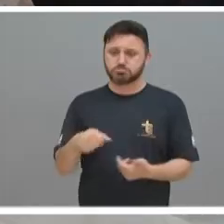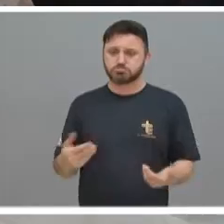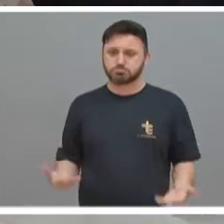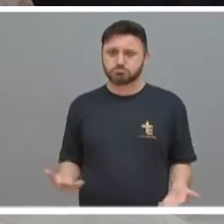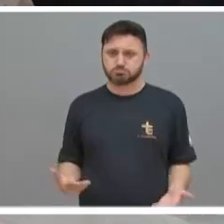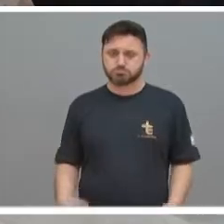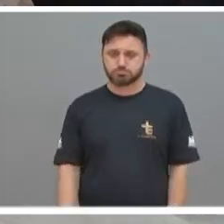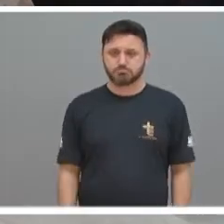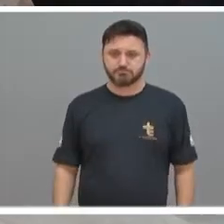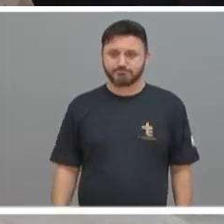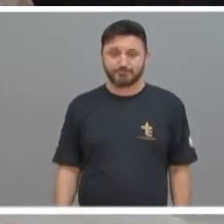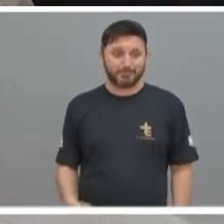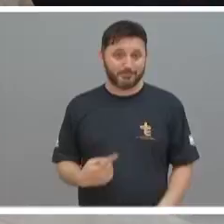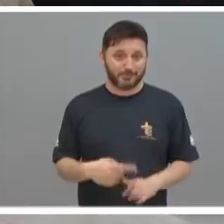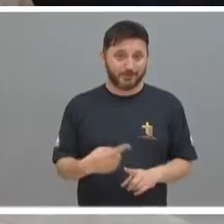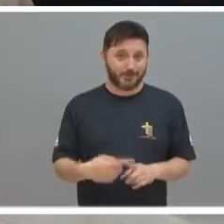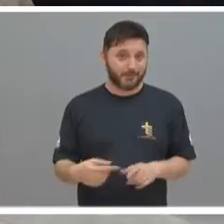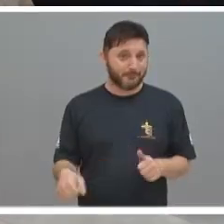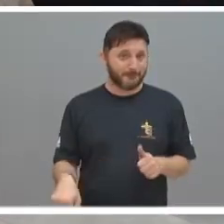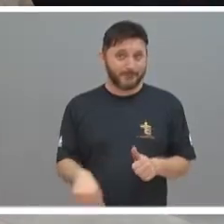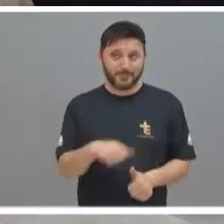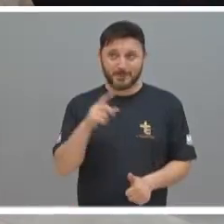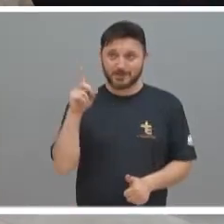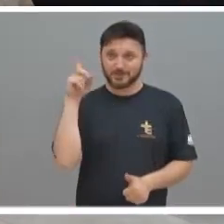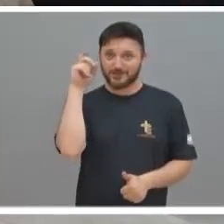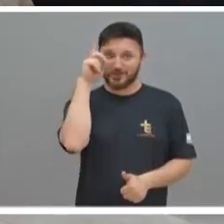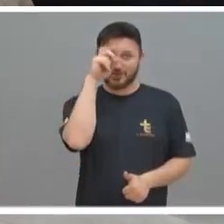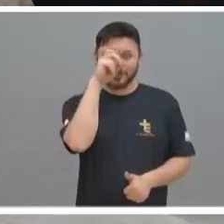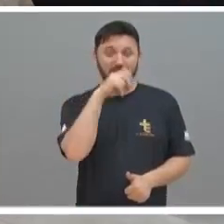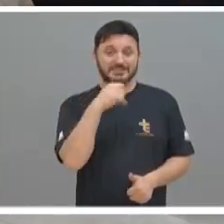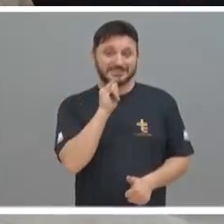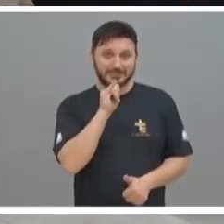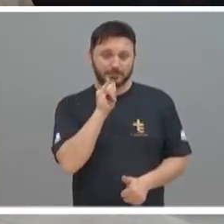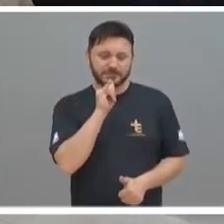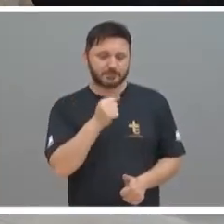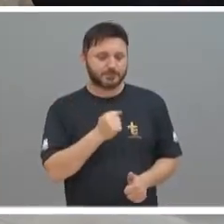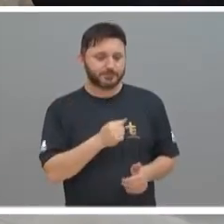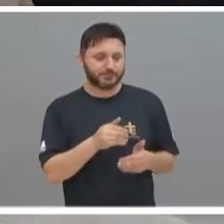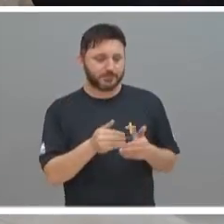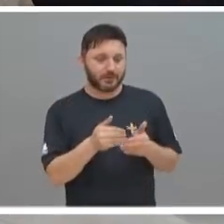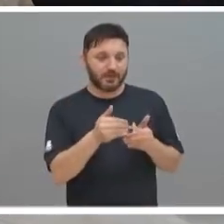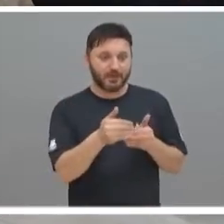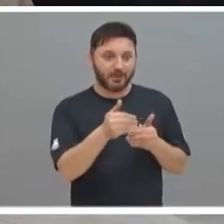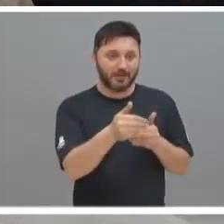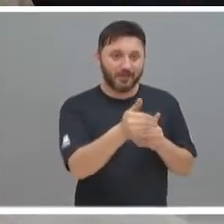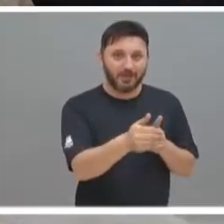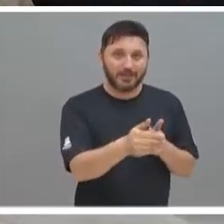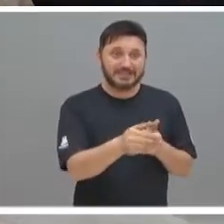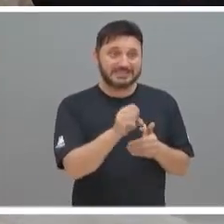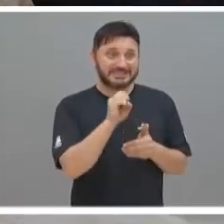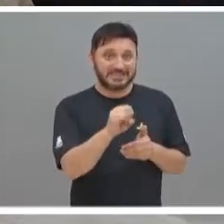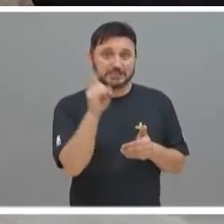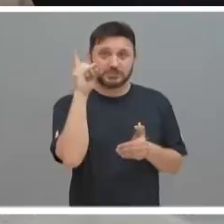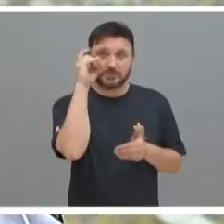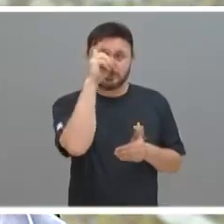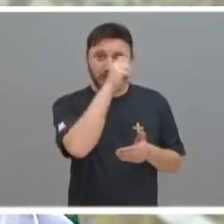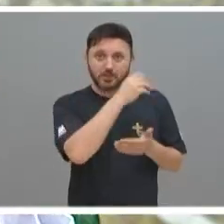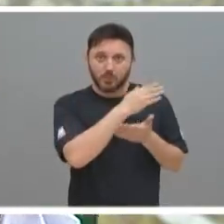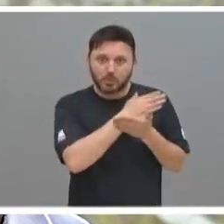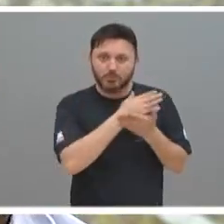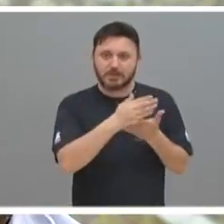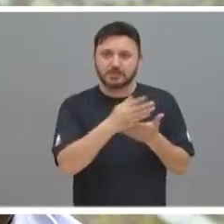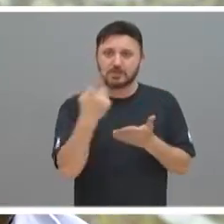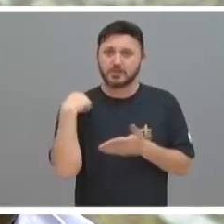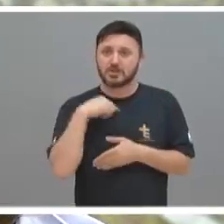Na primeira dificuldade, a primeira pessoa que nos rebelamos é Deus.